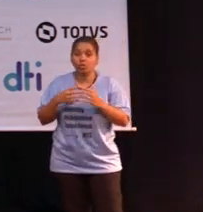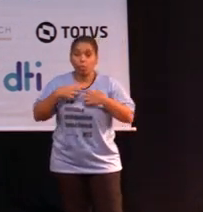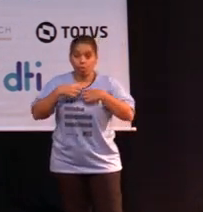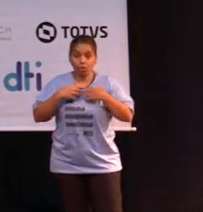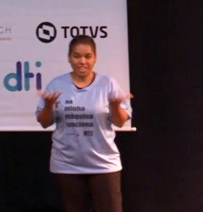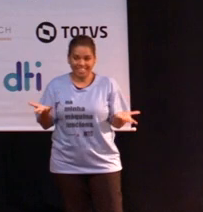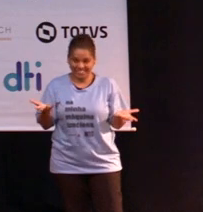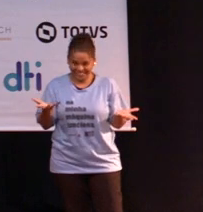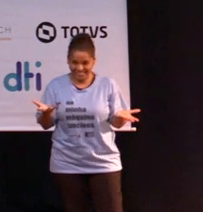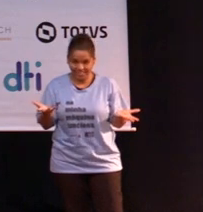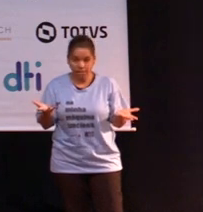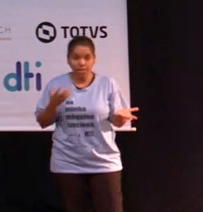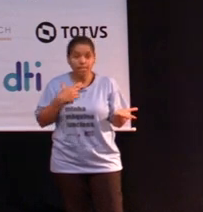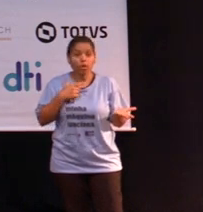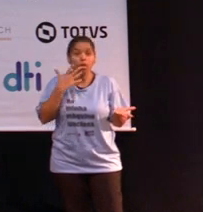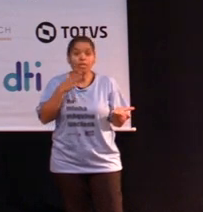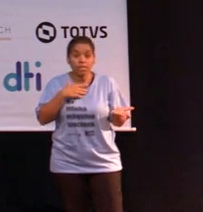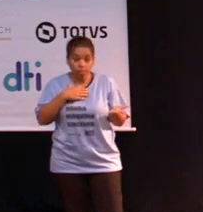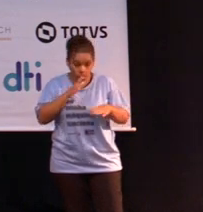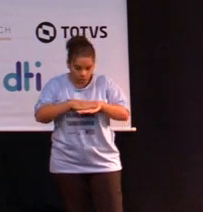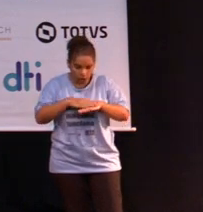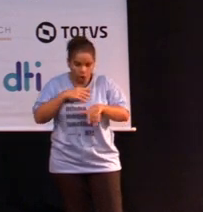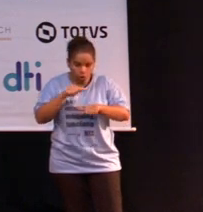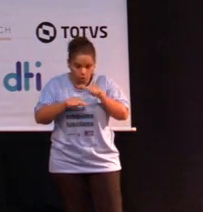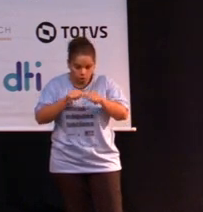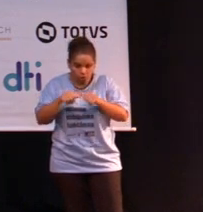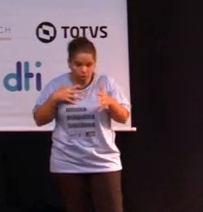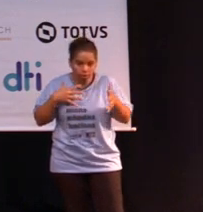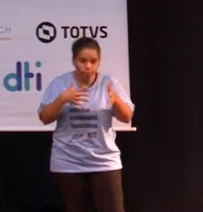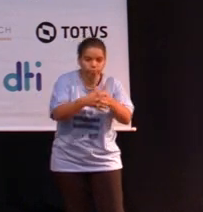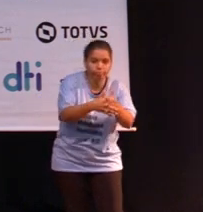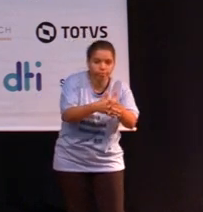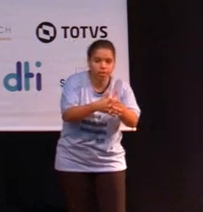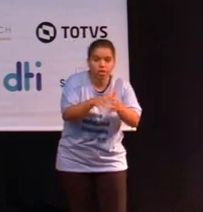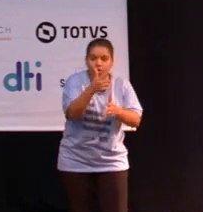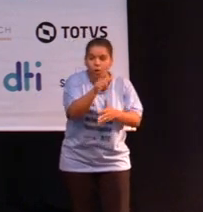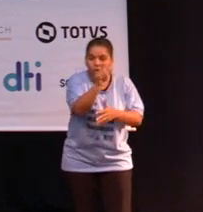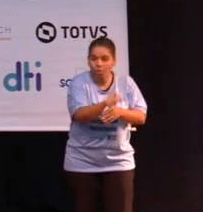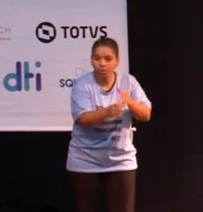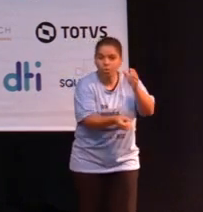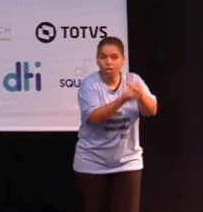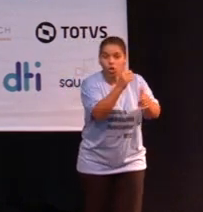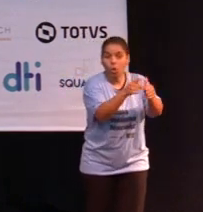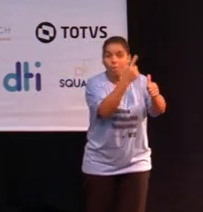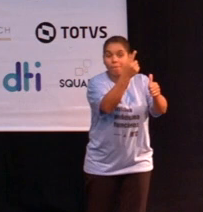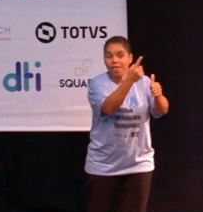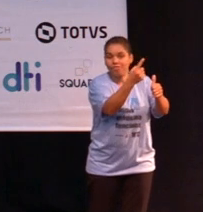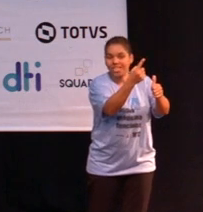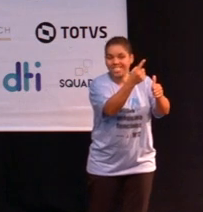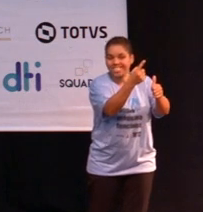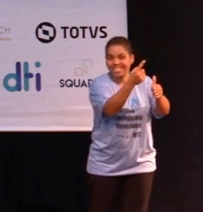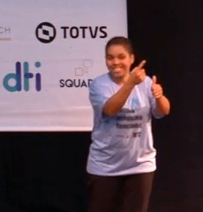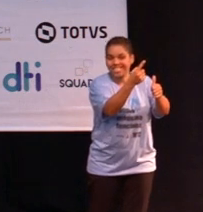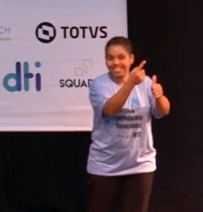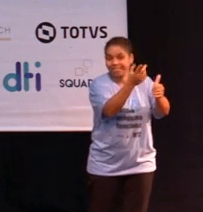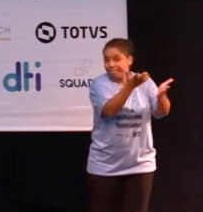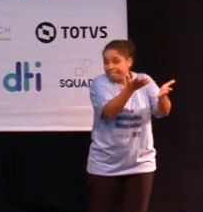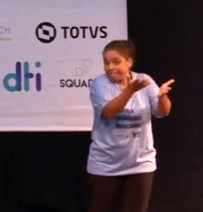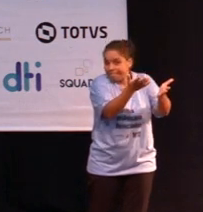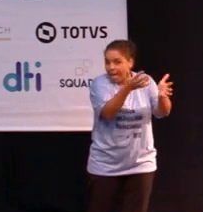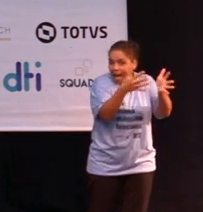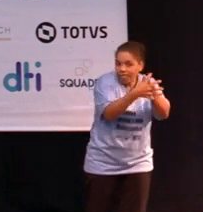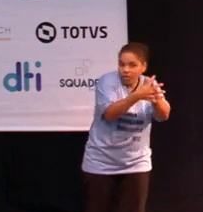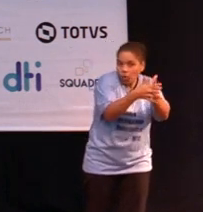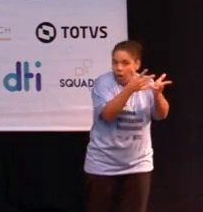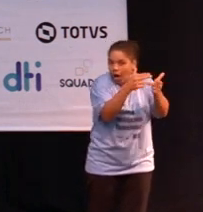modificando afetou negativamente o que a pessoa quando criou a primeira vez que afetou